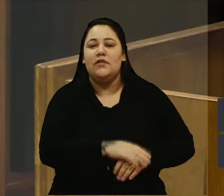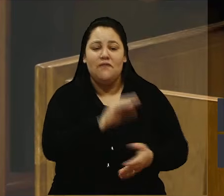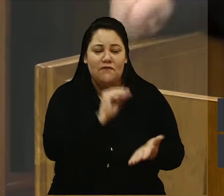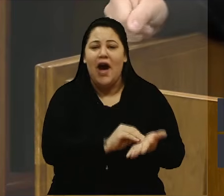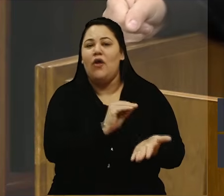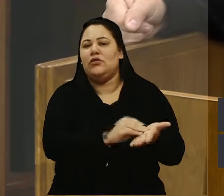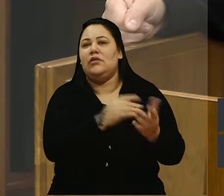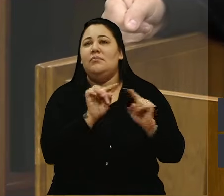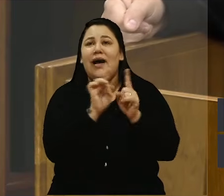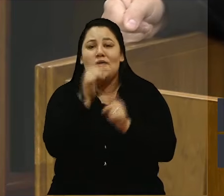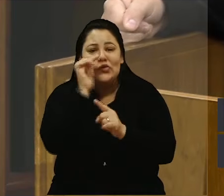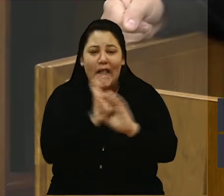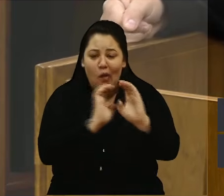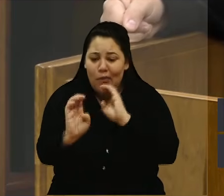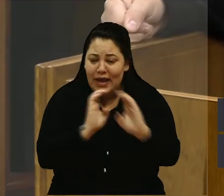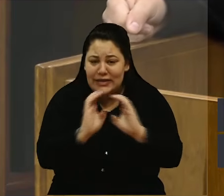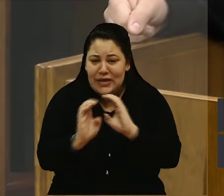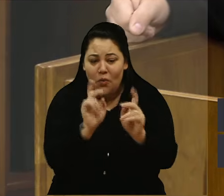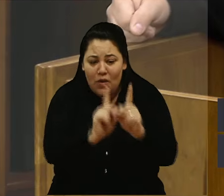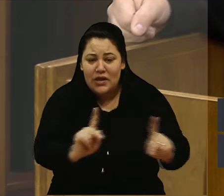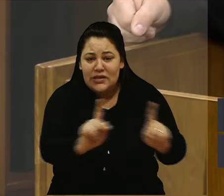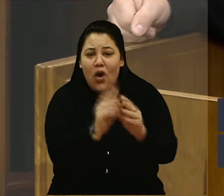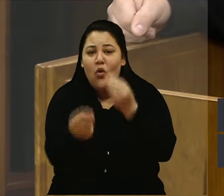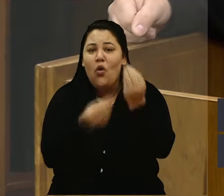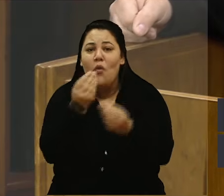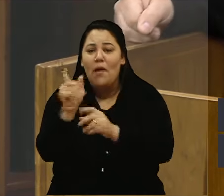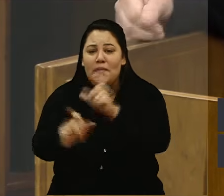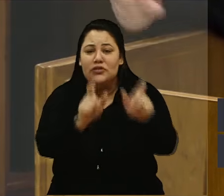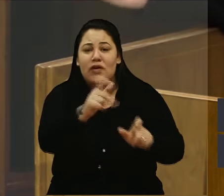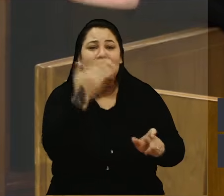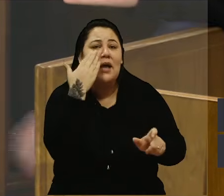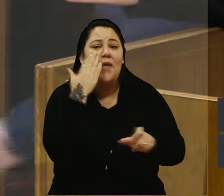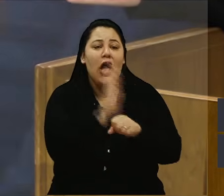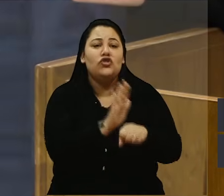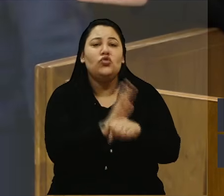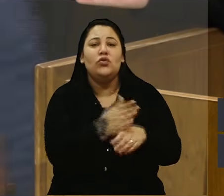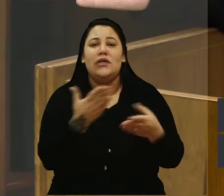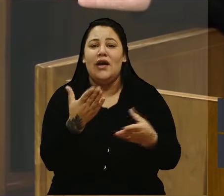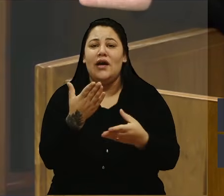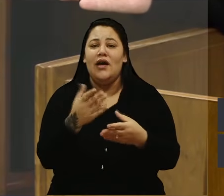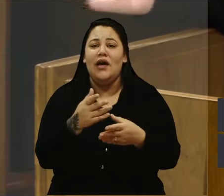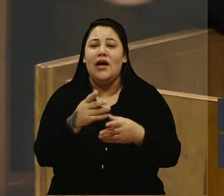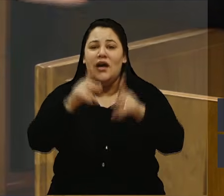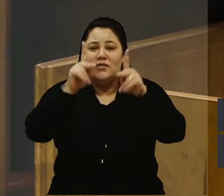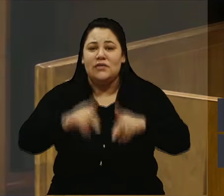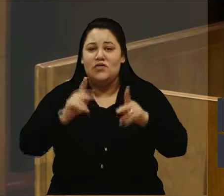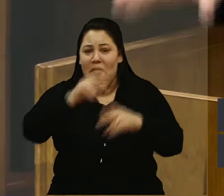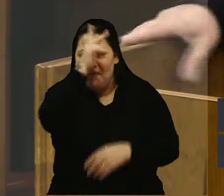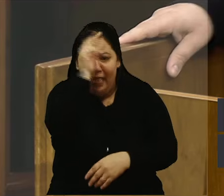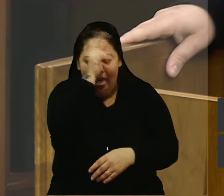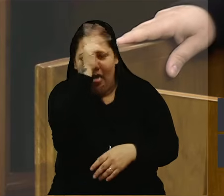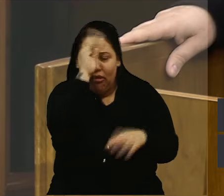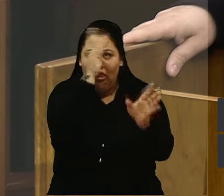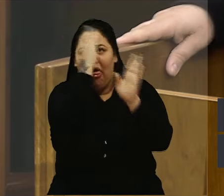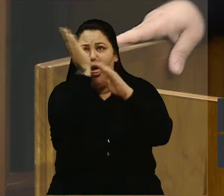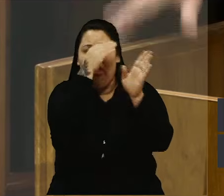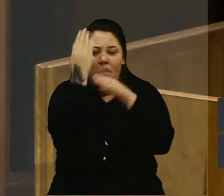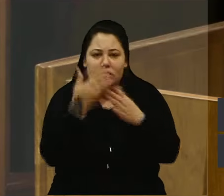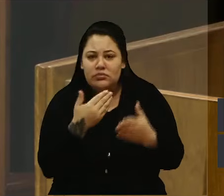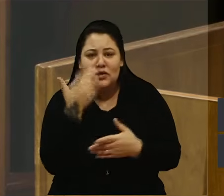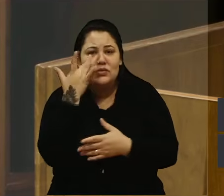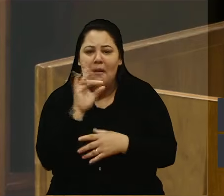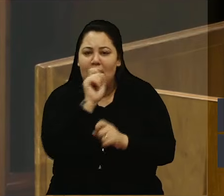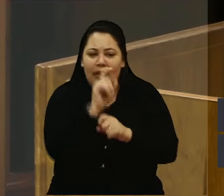consegue se comunicar com a população, como é que as pessoas vão buscar auxílio? As pessoas estão que nem uma barata tonta perdida, não sabem quem mais procurar.